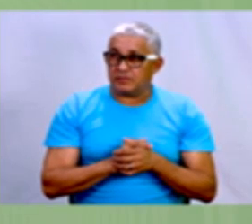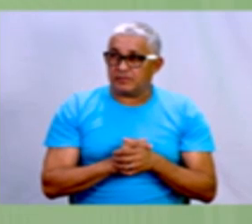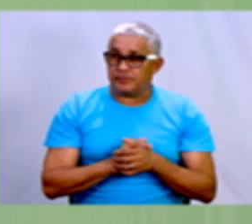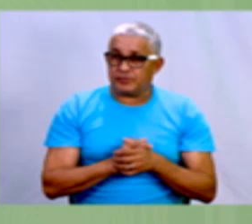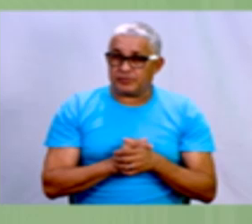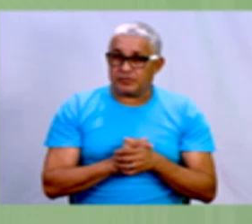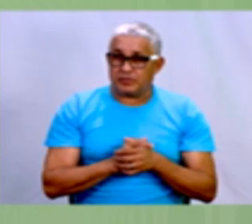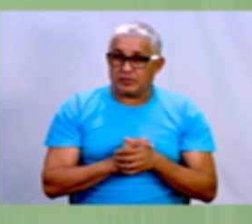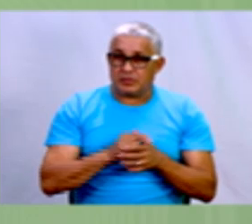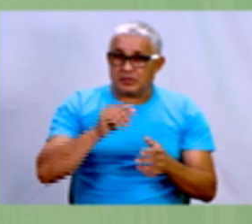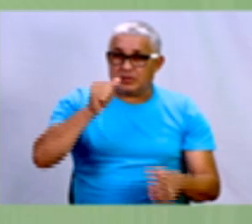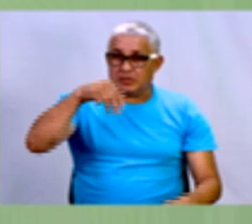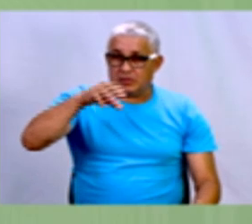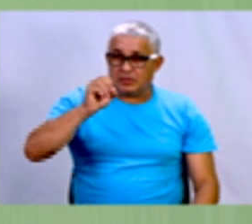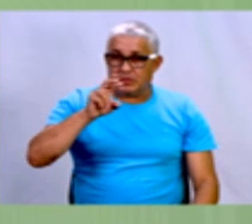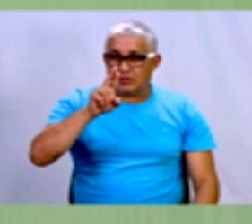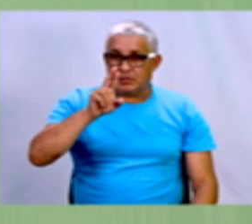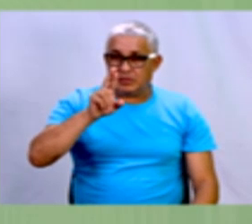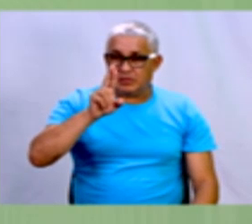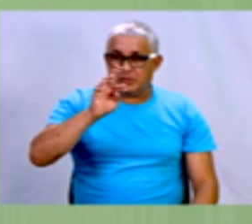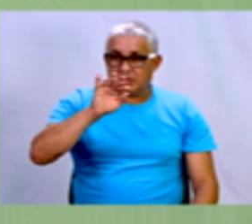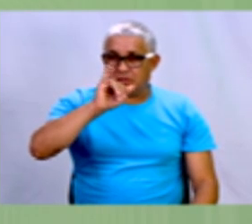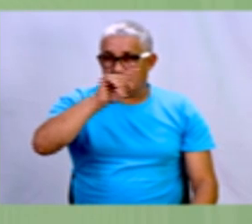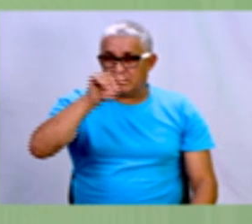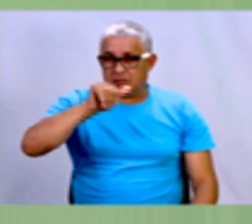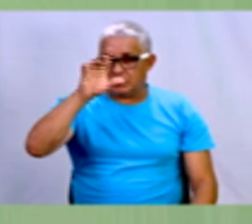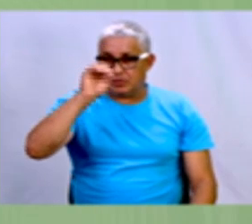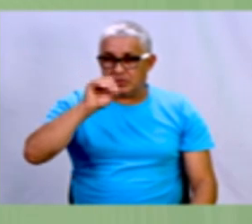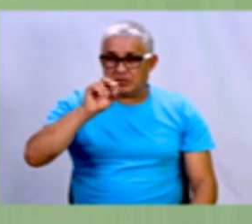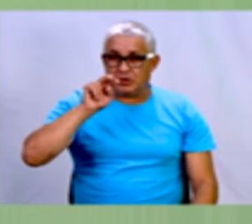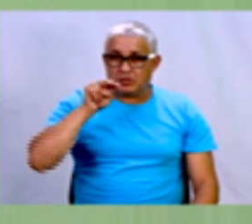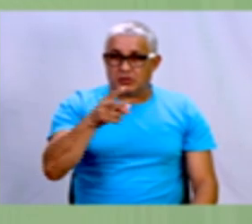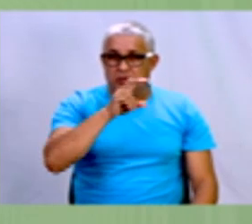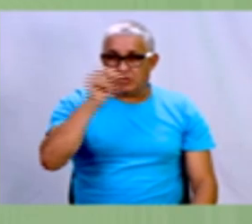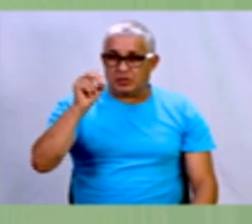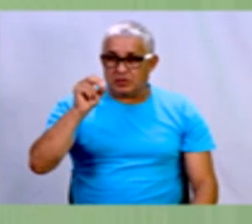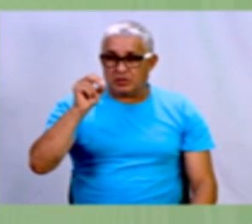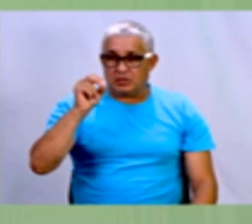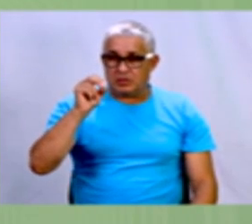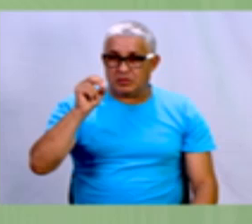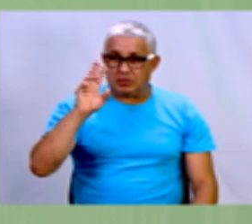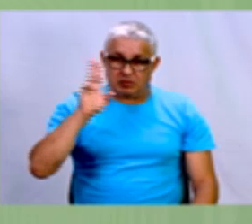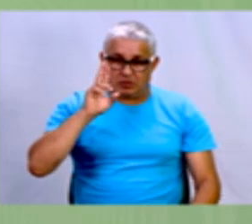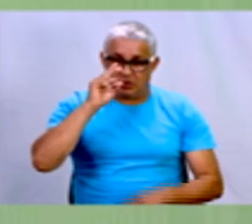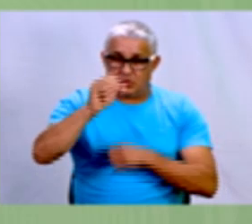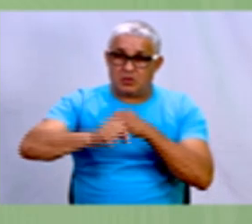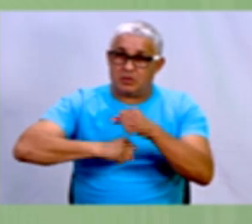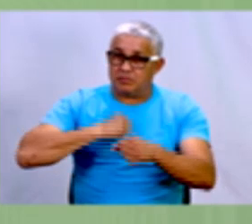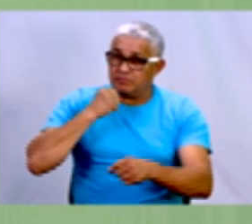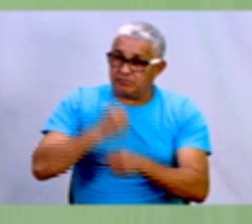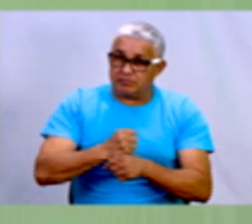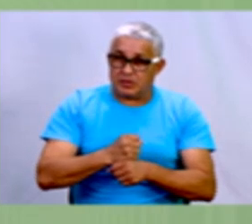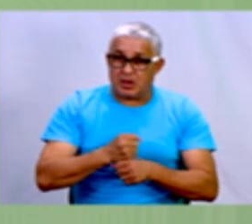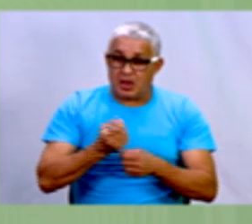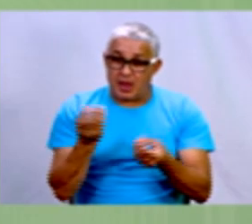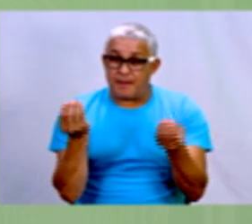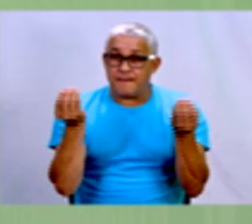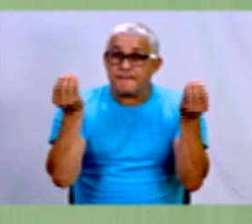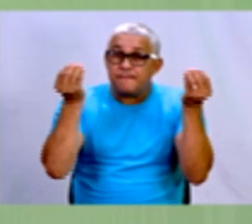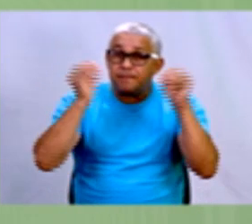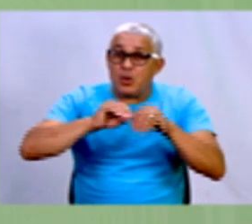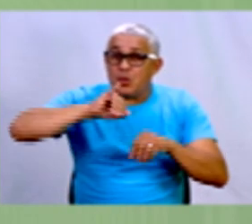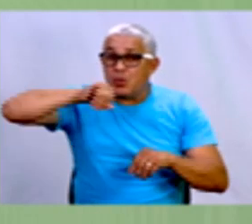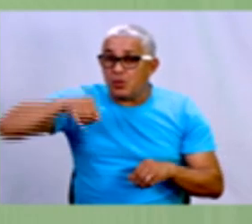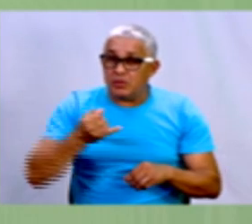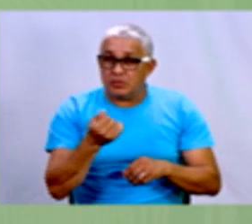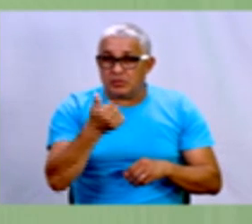ser amortizado R$2.500 ao ano. Ok. Agora vamos colocar os juros nisso, ó.